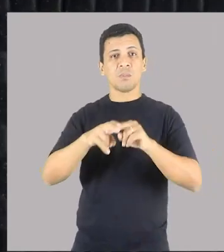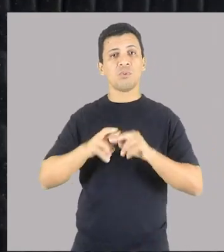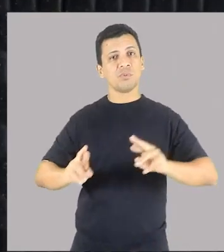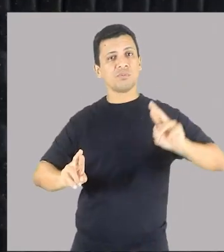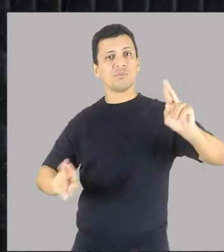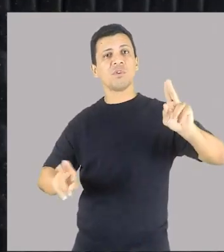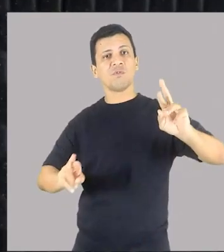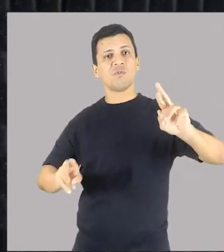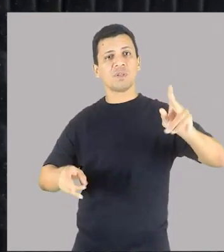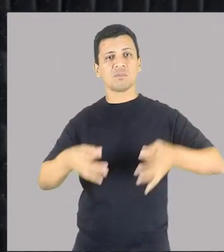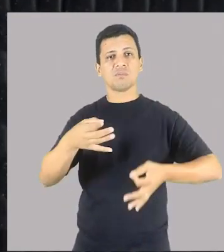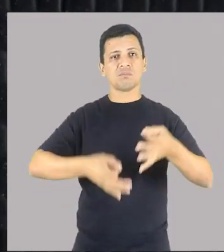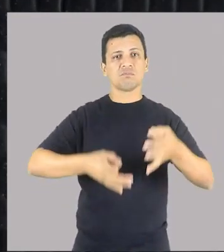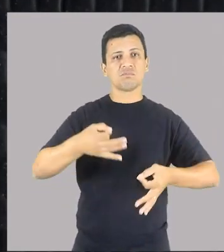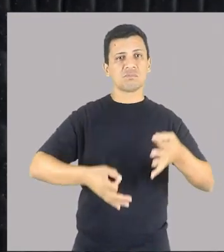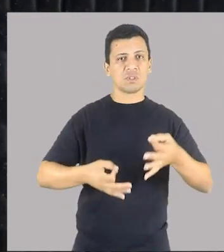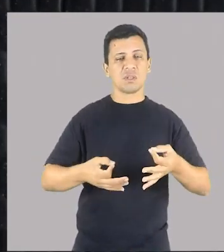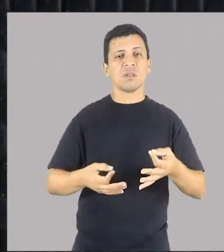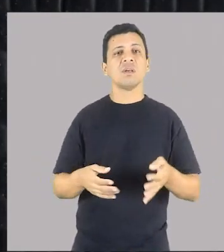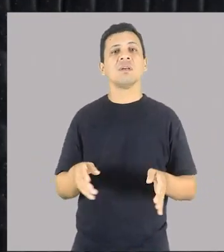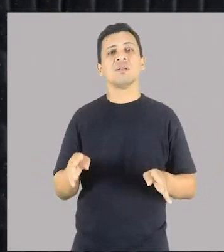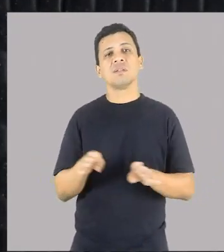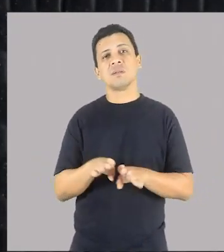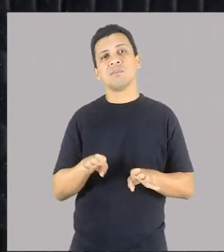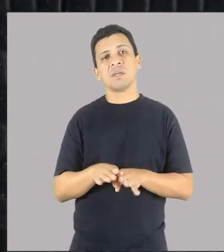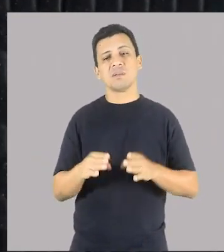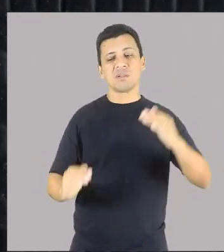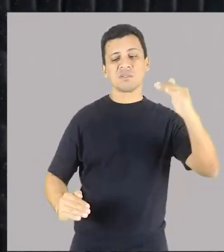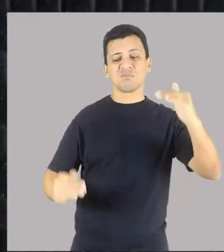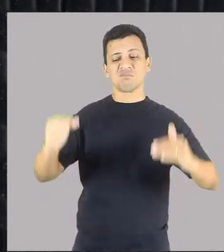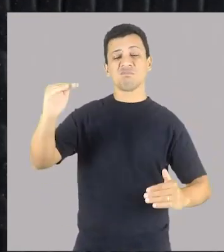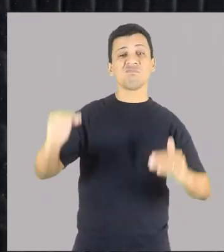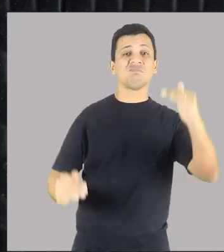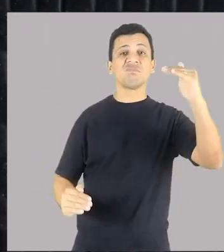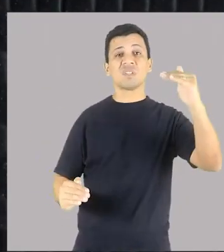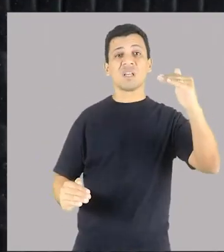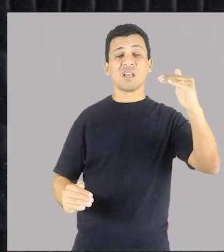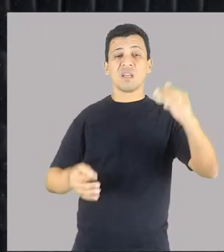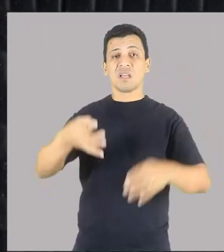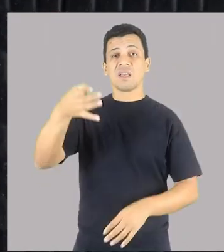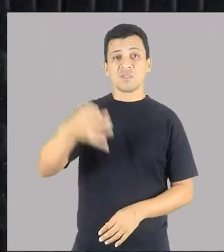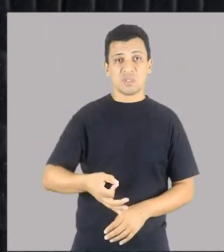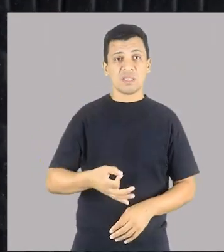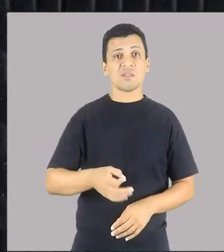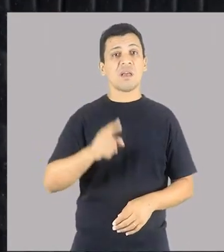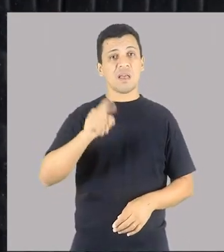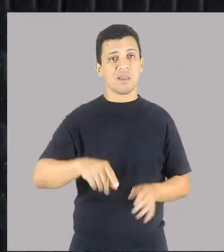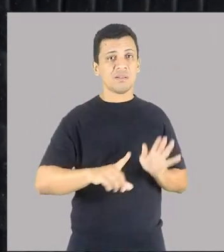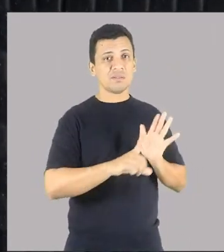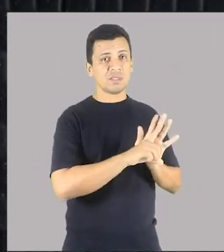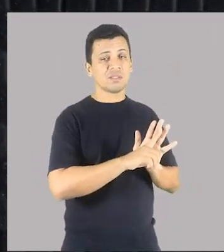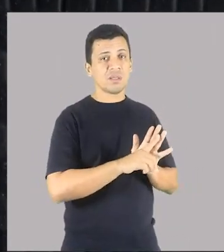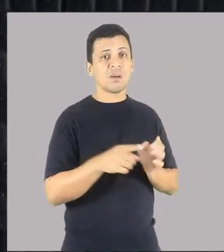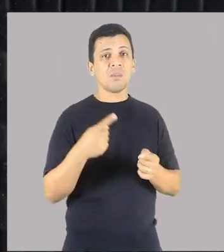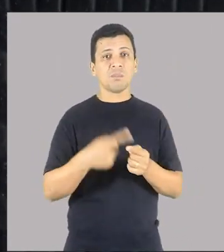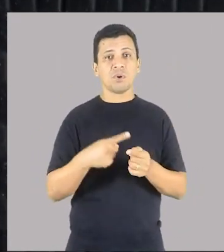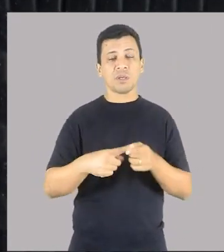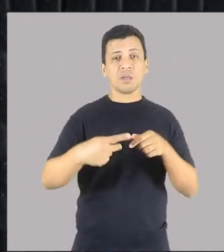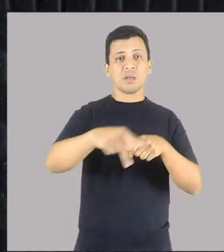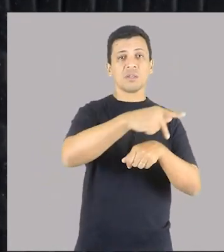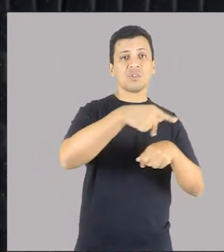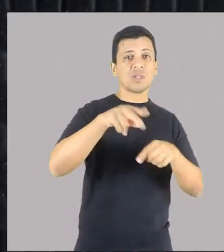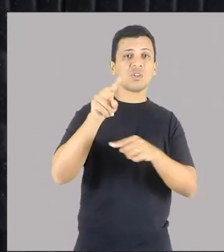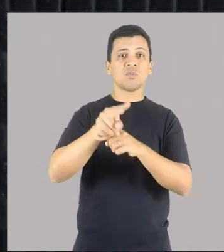desigualdade jurídica. E uma desigualdade jurídica que é correta, é lícita, porque o Estado ele resguarda